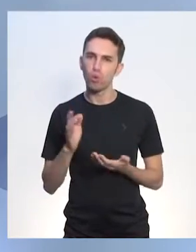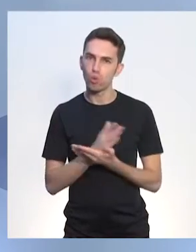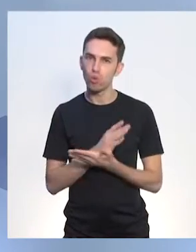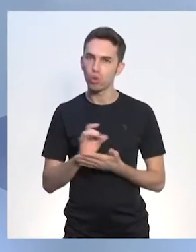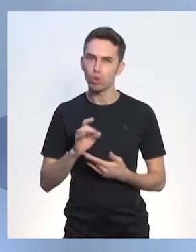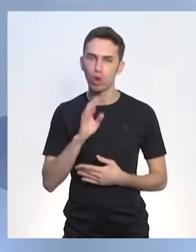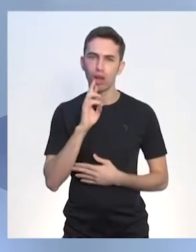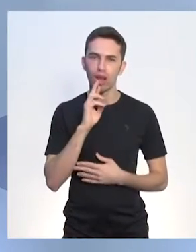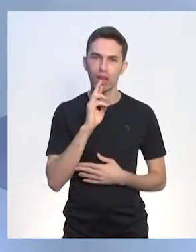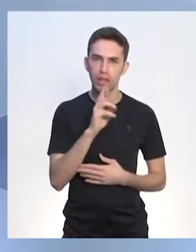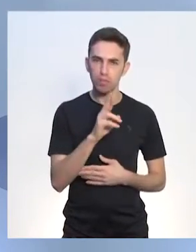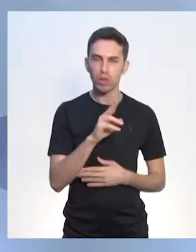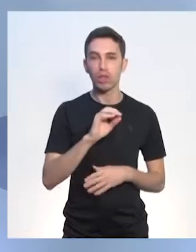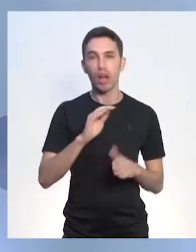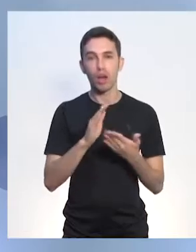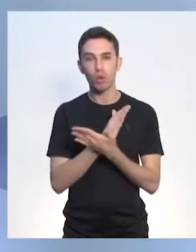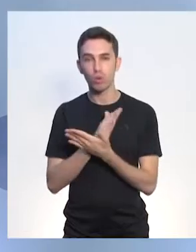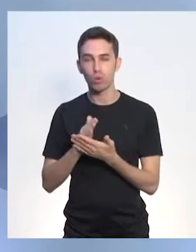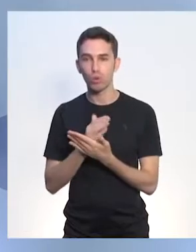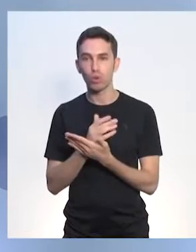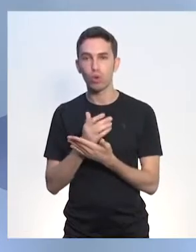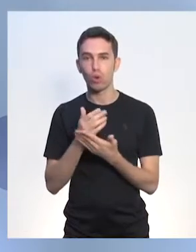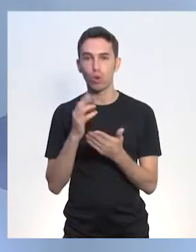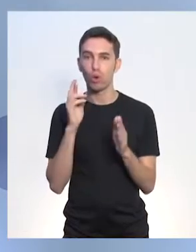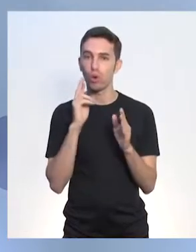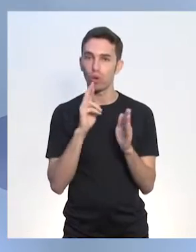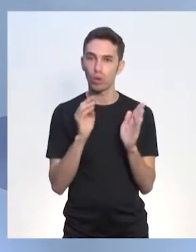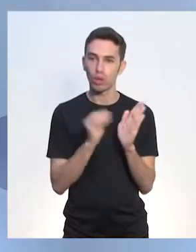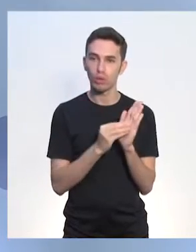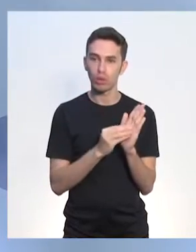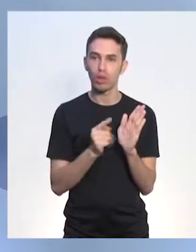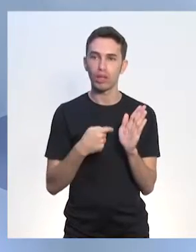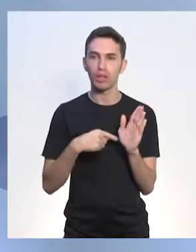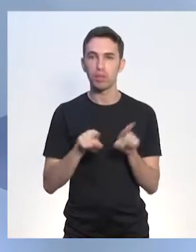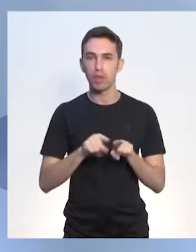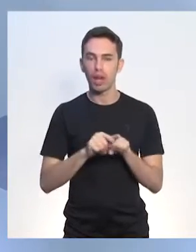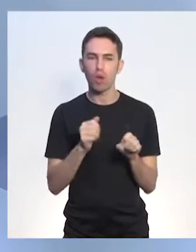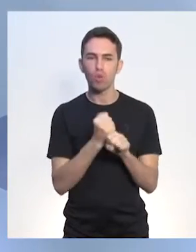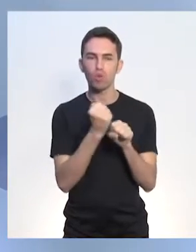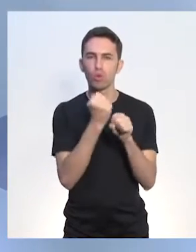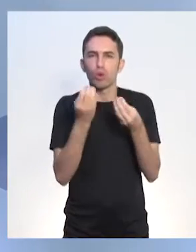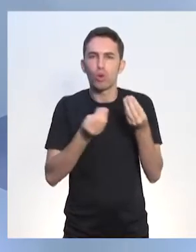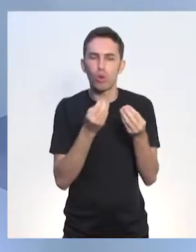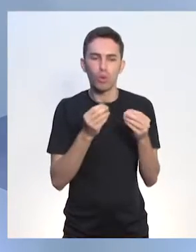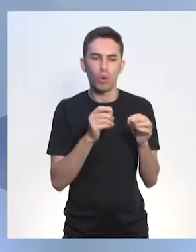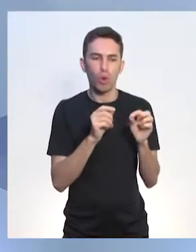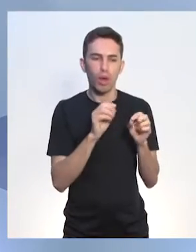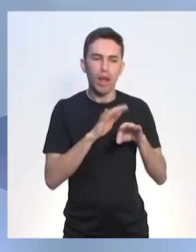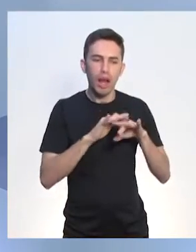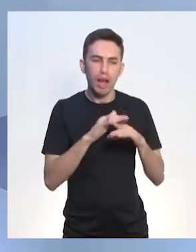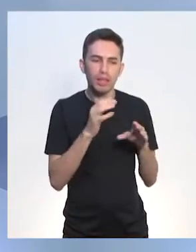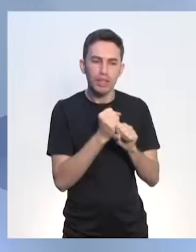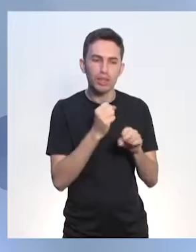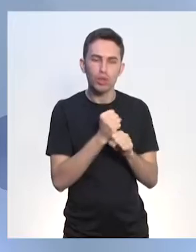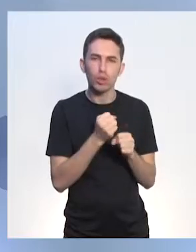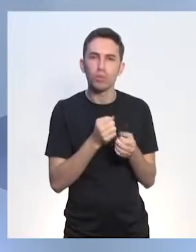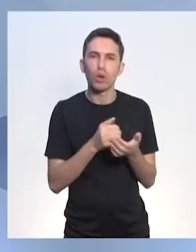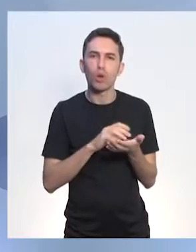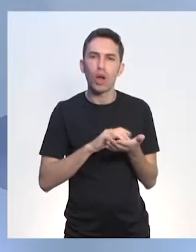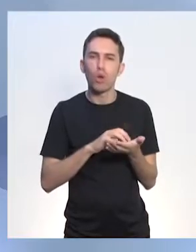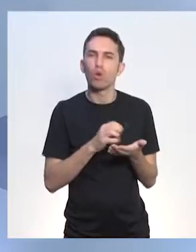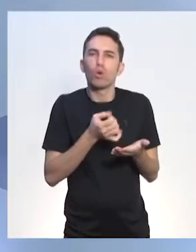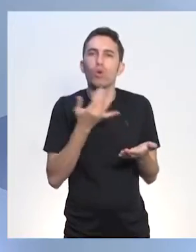alguns colocaram a construção, né? Como que foi feito o raciocínio, né? O procedimento realizado para chegar a esse